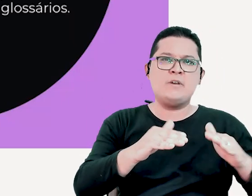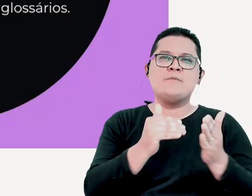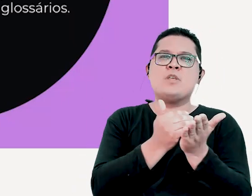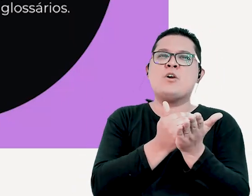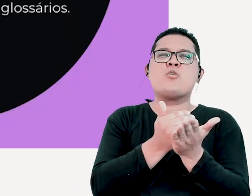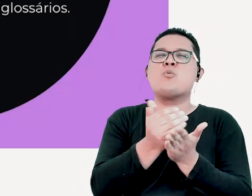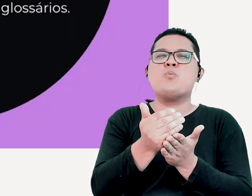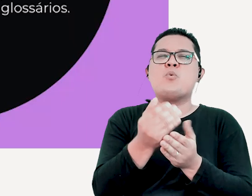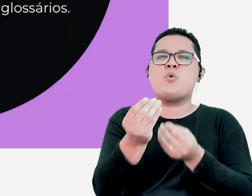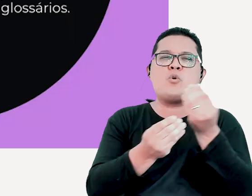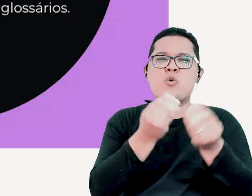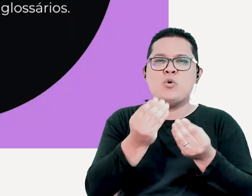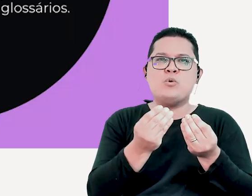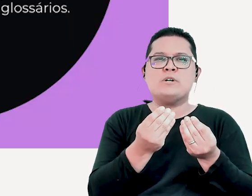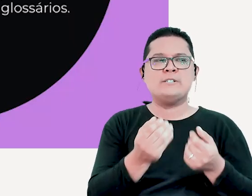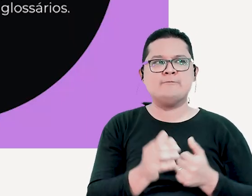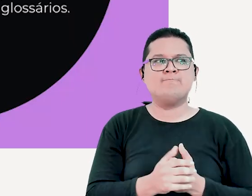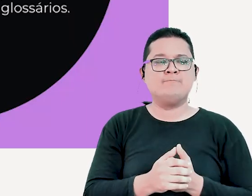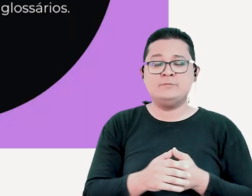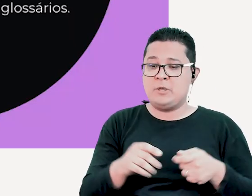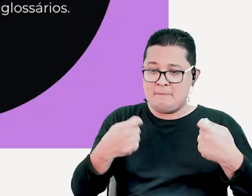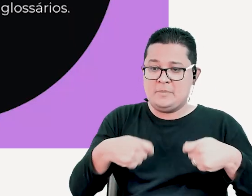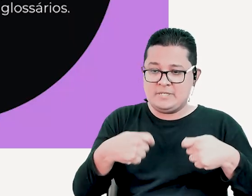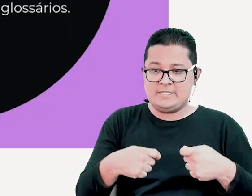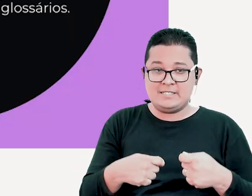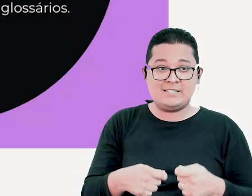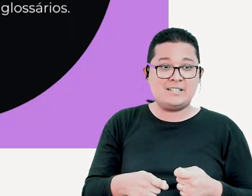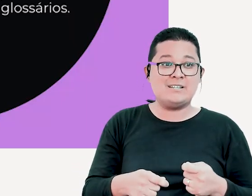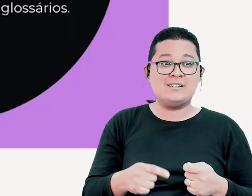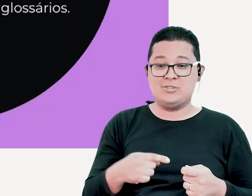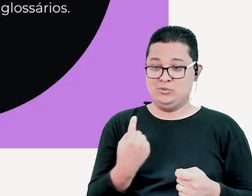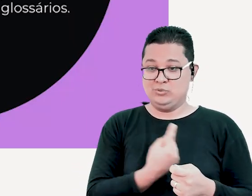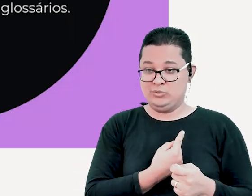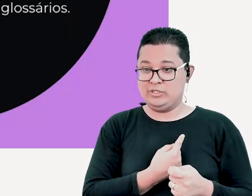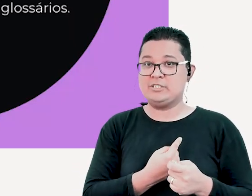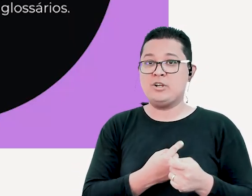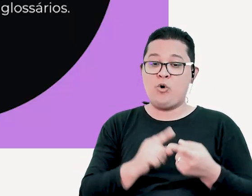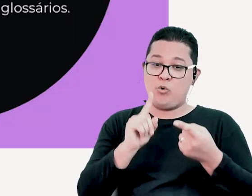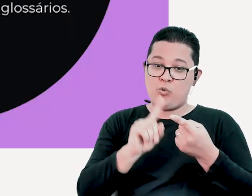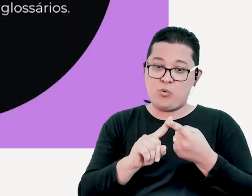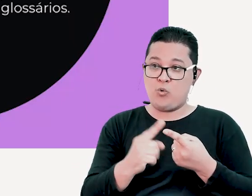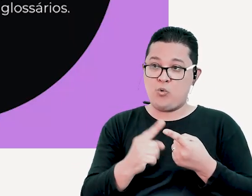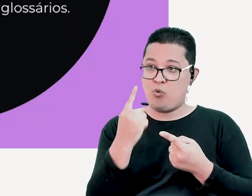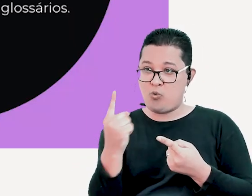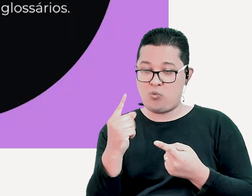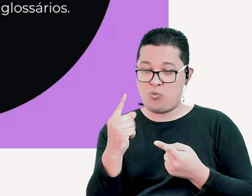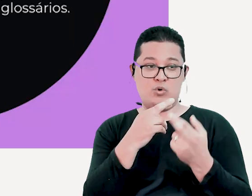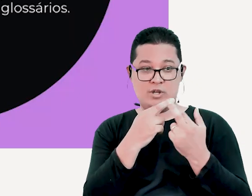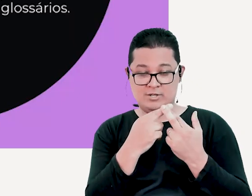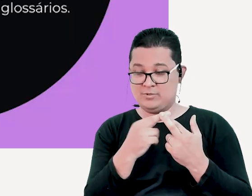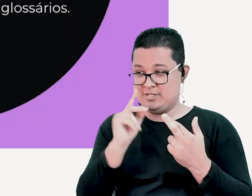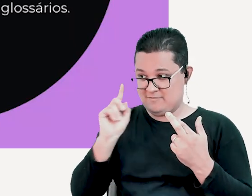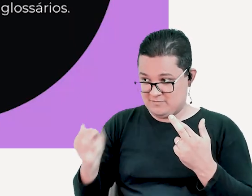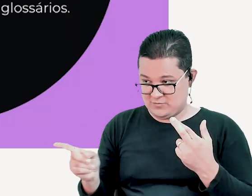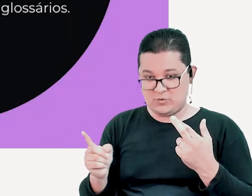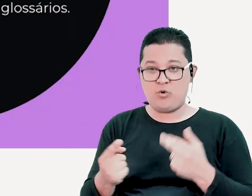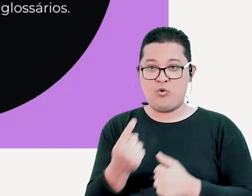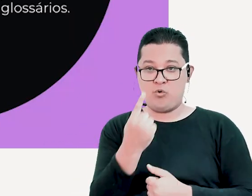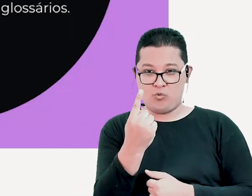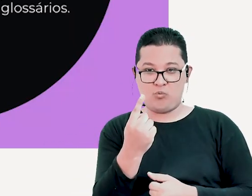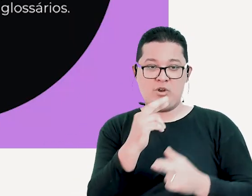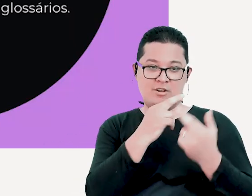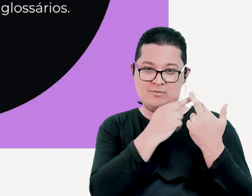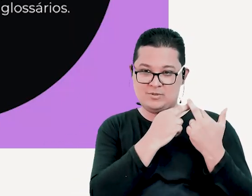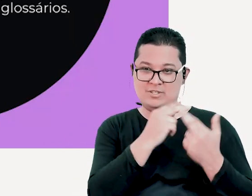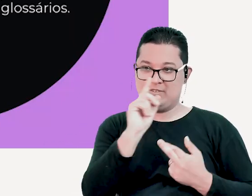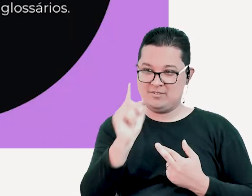a entender que era necessário ter uma pessoa que olhasse só para isso, né? Que olhasse para essas ferramentas, que olhasse para essa parte